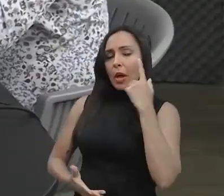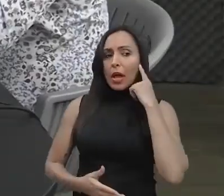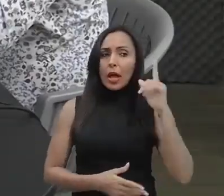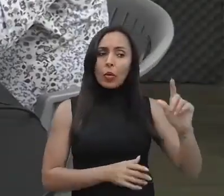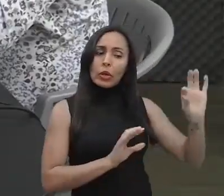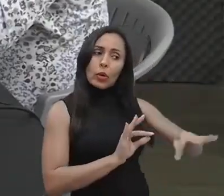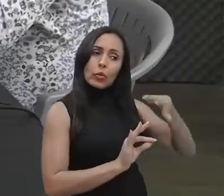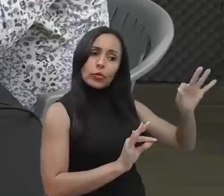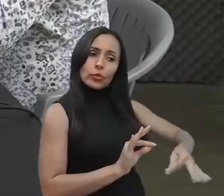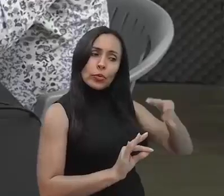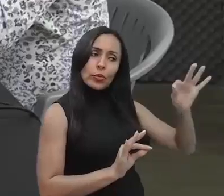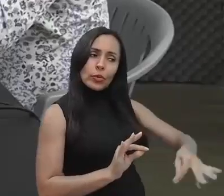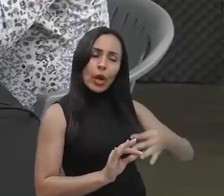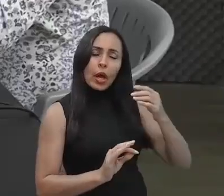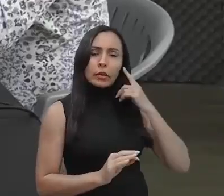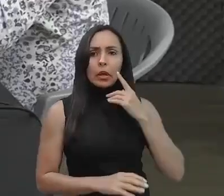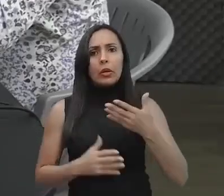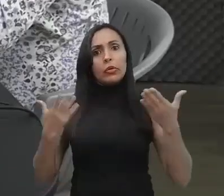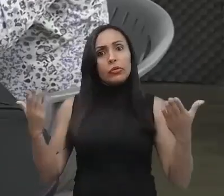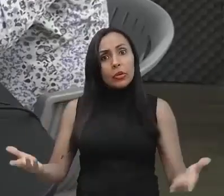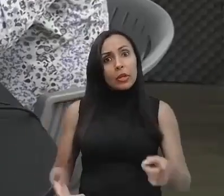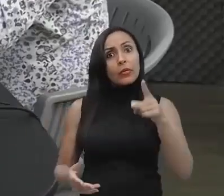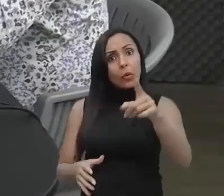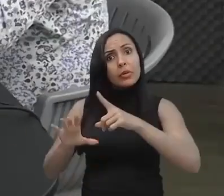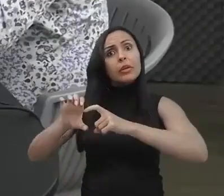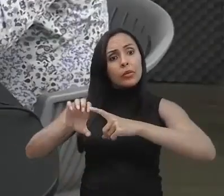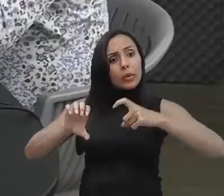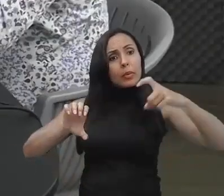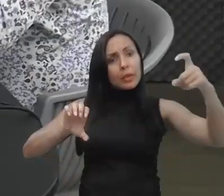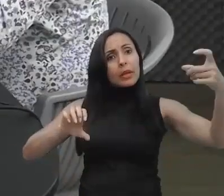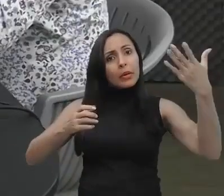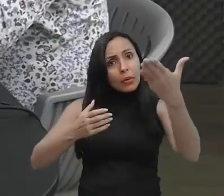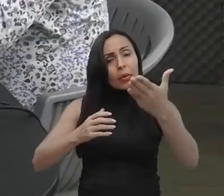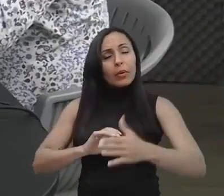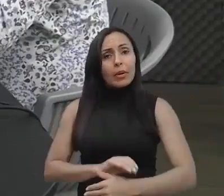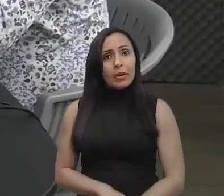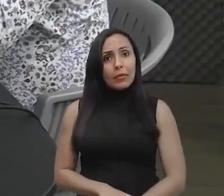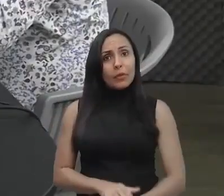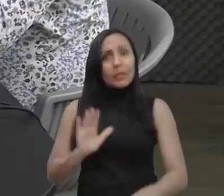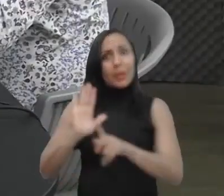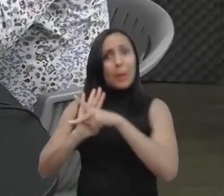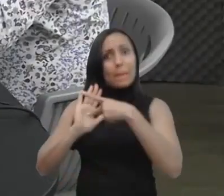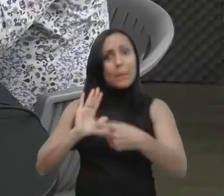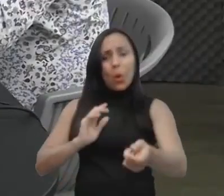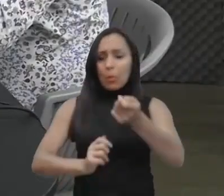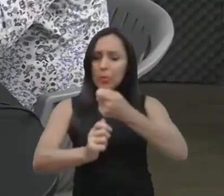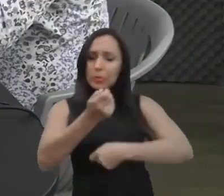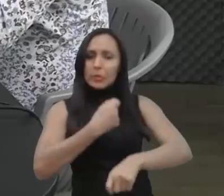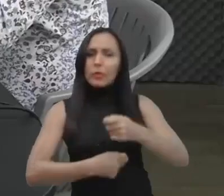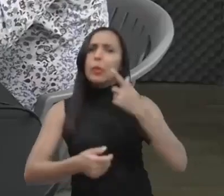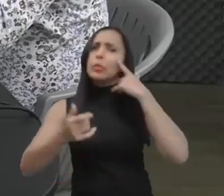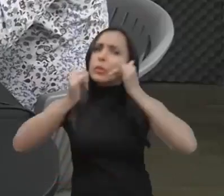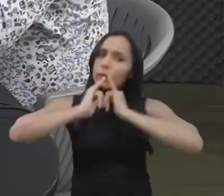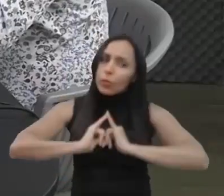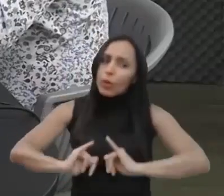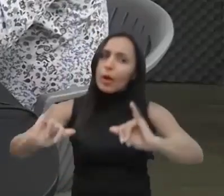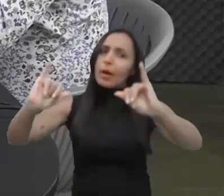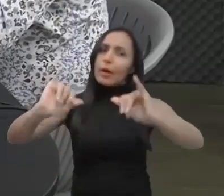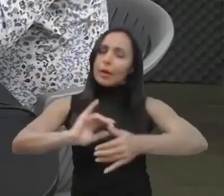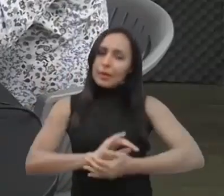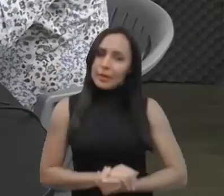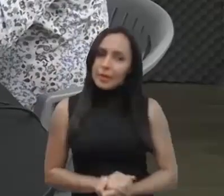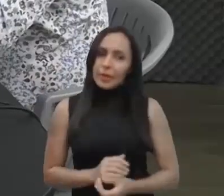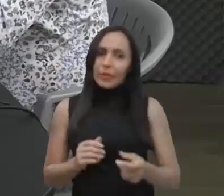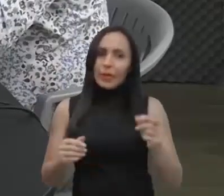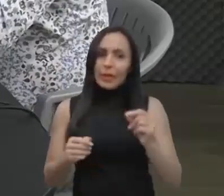é a professora gente vocês são empreendedor né Vocês têm o próprio negócio de vocês Vamos divulgar isso e então ela fazia feira